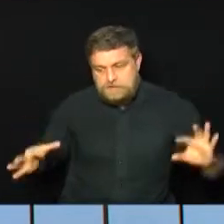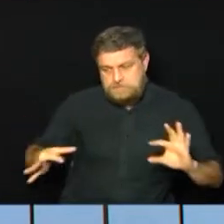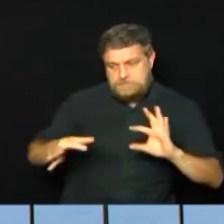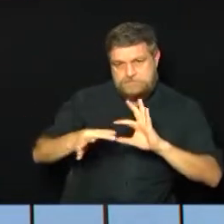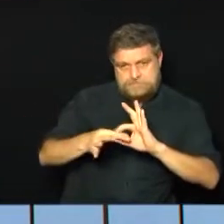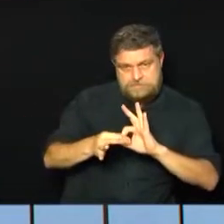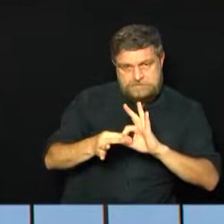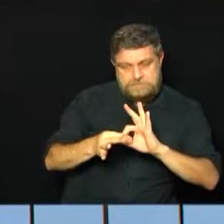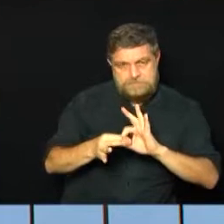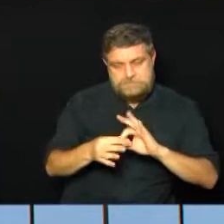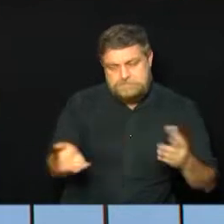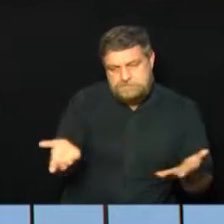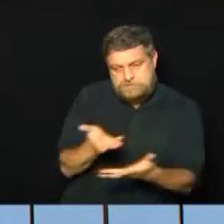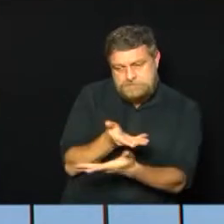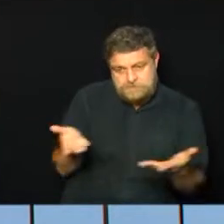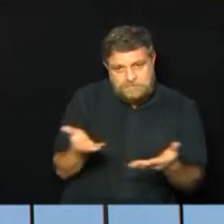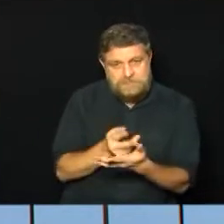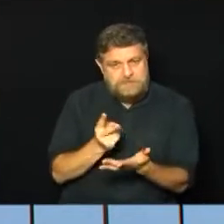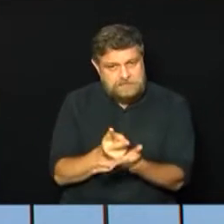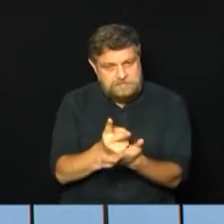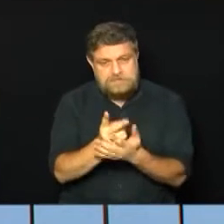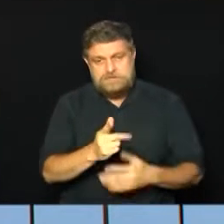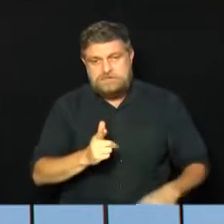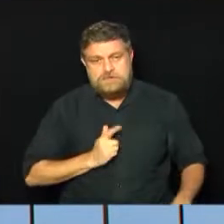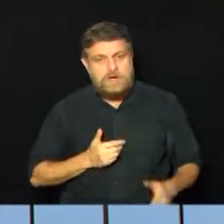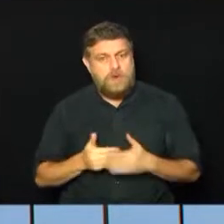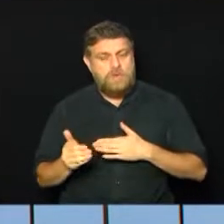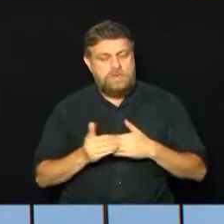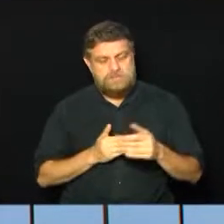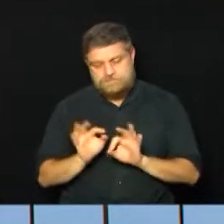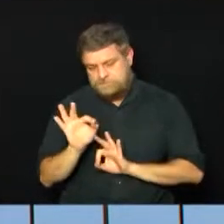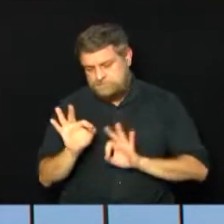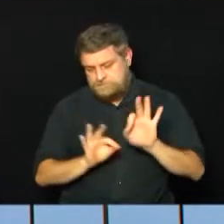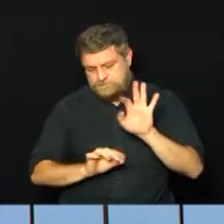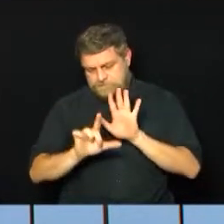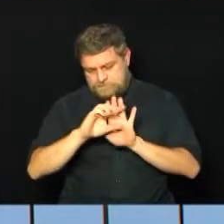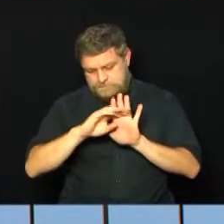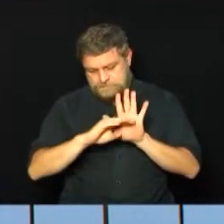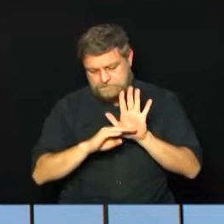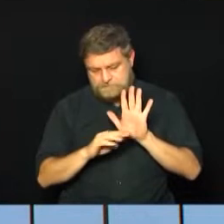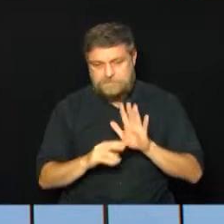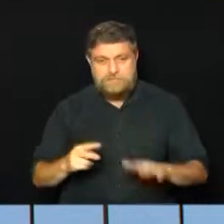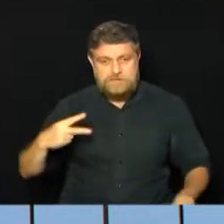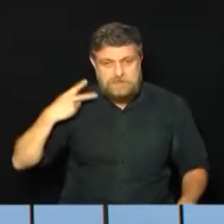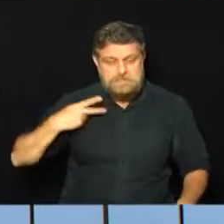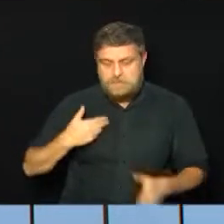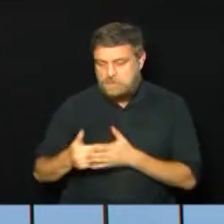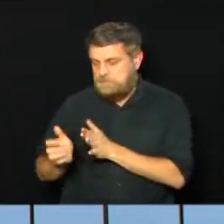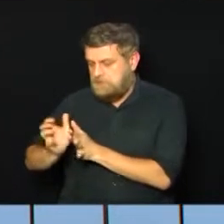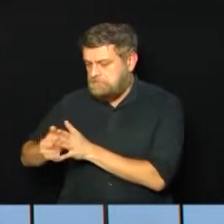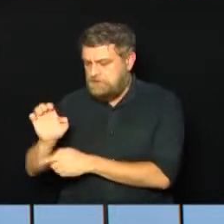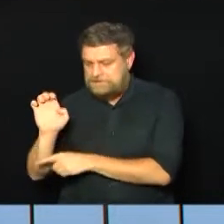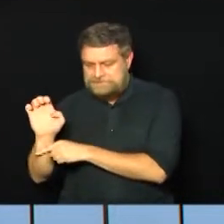de ideias, e sempre que tiver qualquer tipo de projeto, qualquer pauta, tivemos vereador de esquerda, de direita,